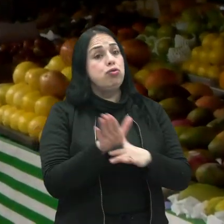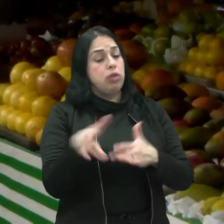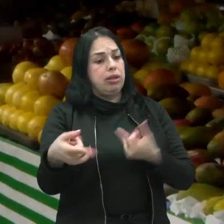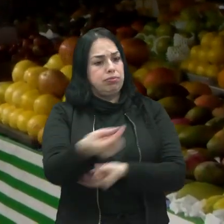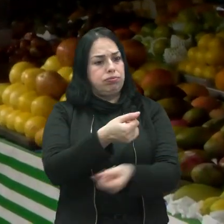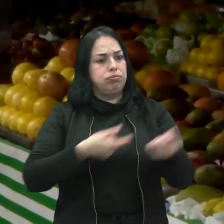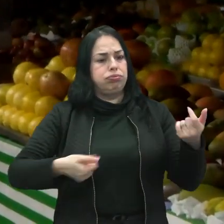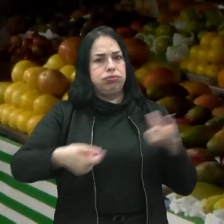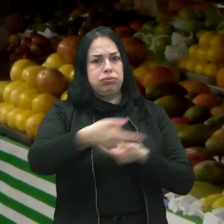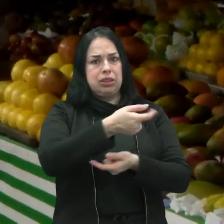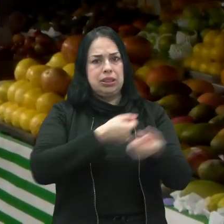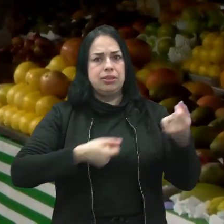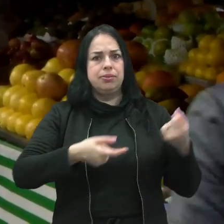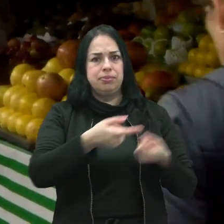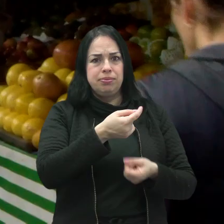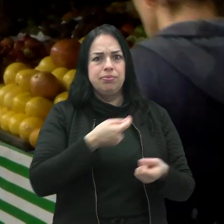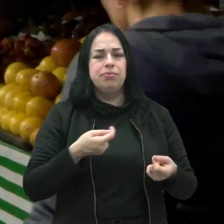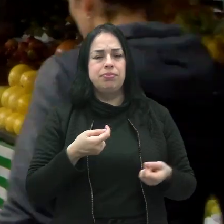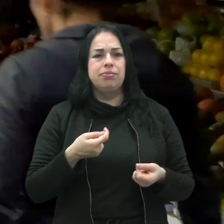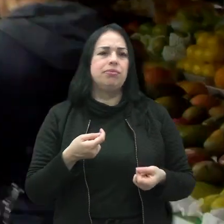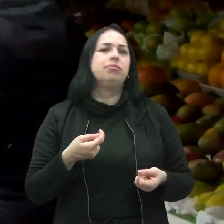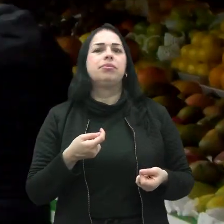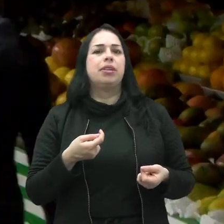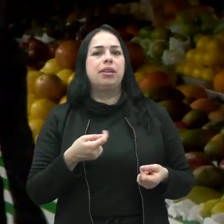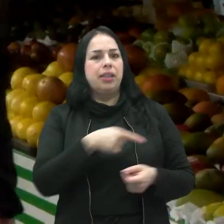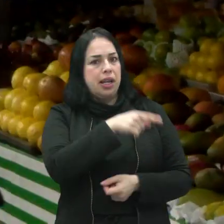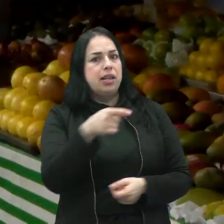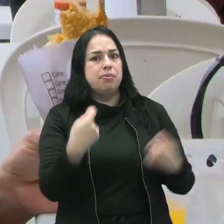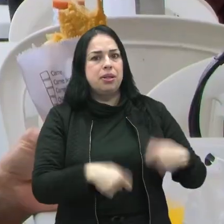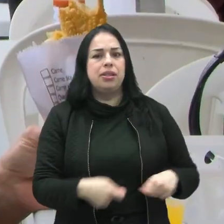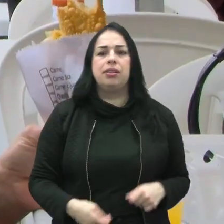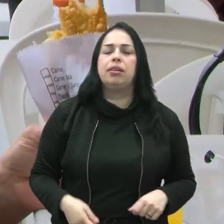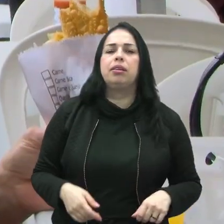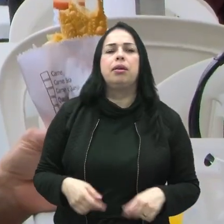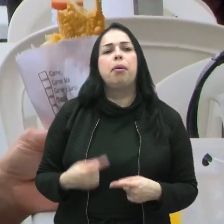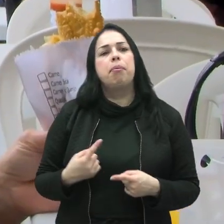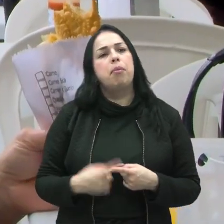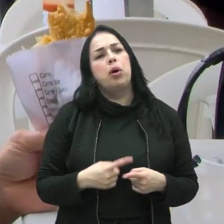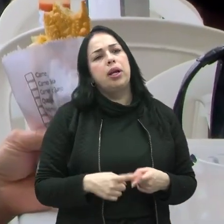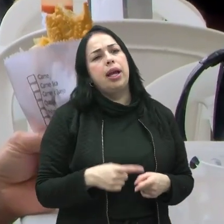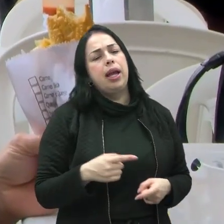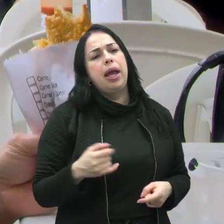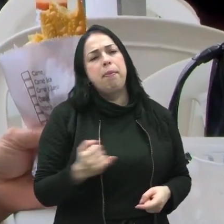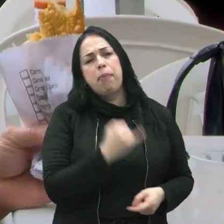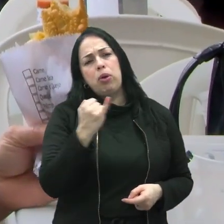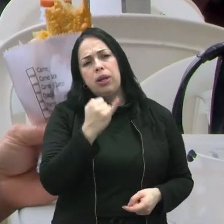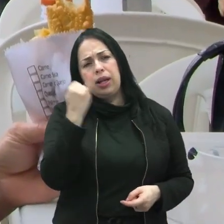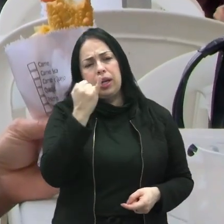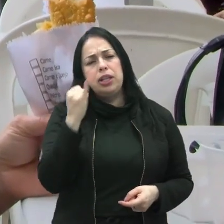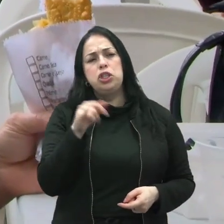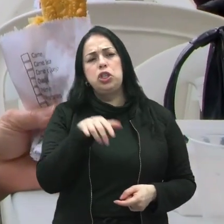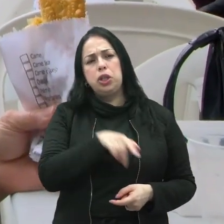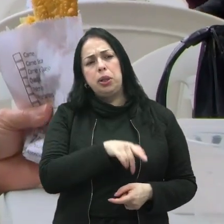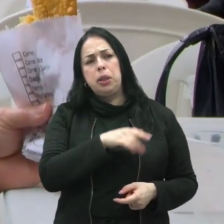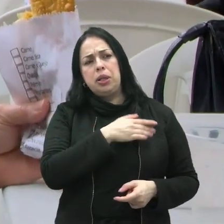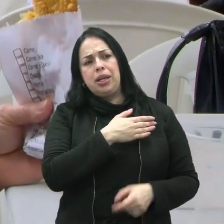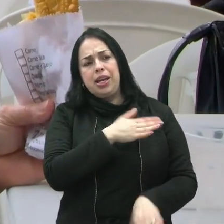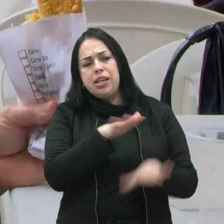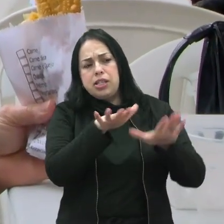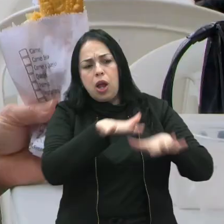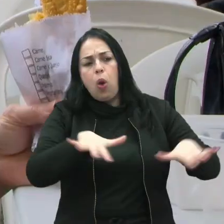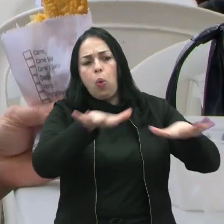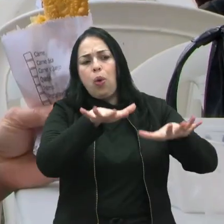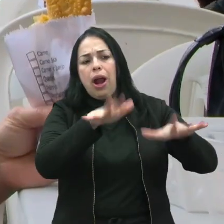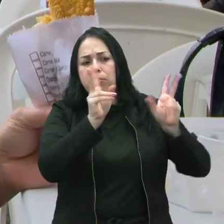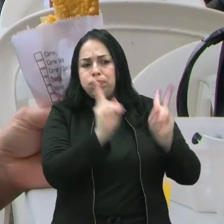microeconomia e faz o dinheiro girar para quem mais precisa. Qual é a importância de preservar essa cultura, esse